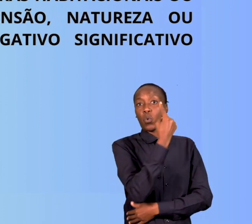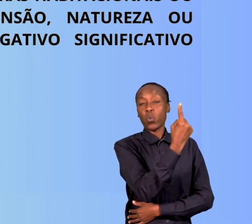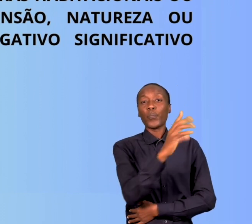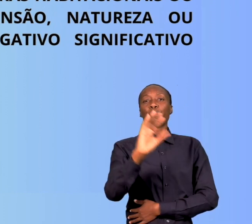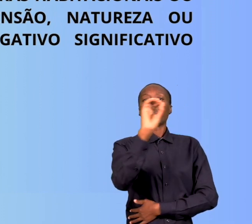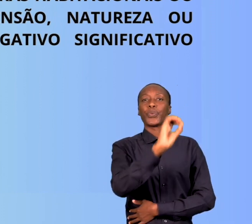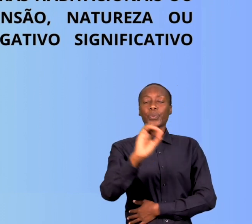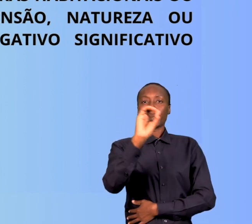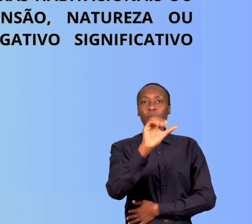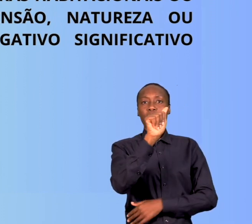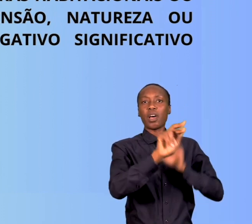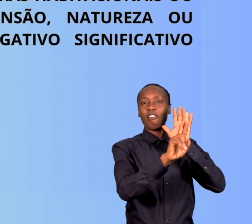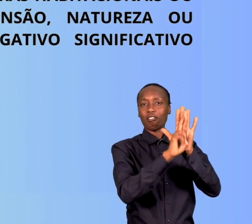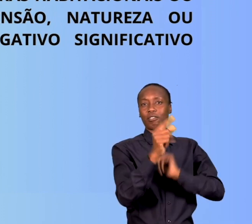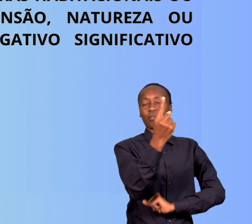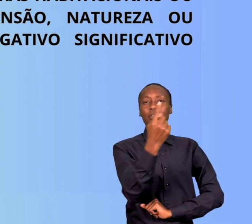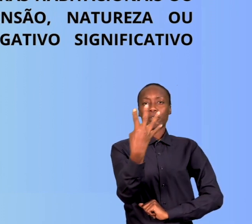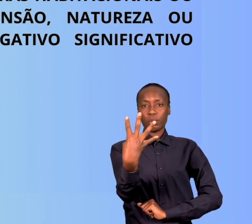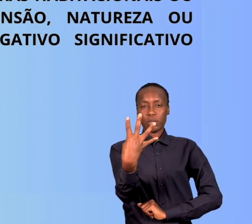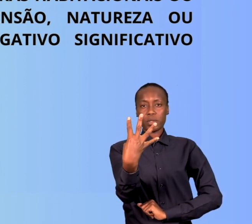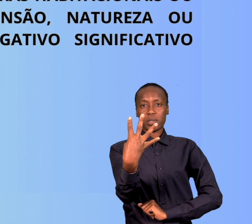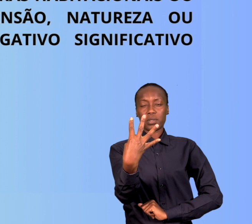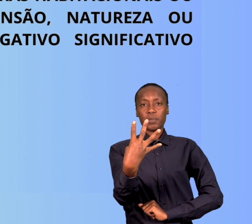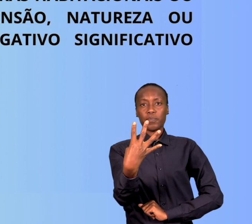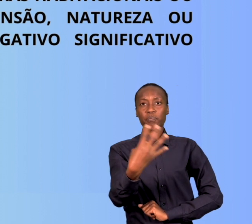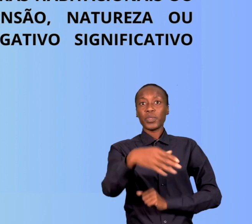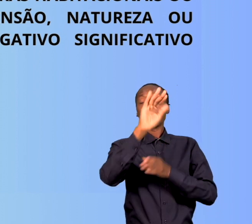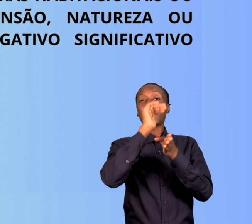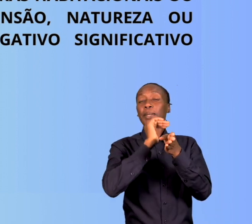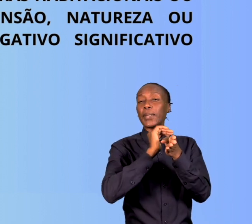20/97 de 1 de outubro, artigo 14.